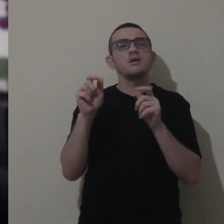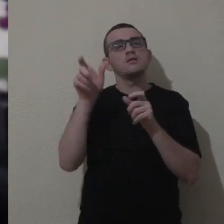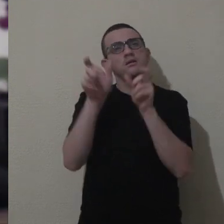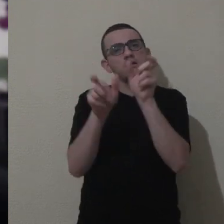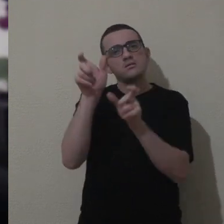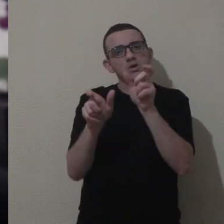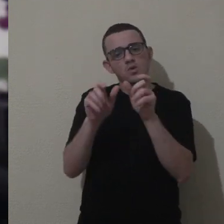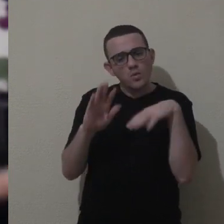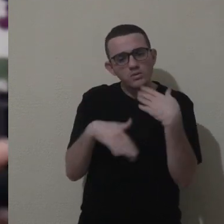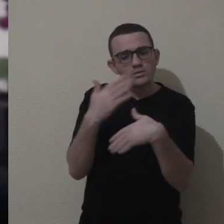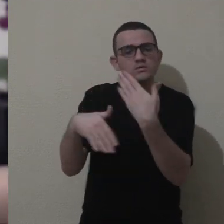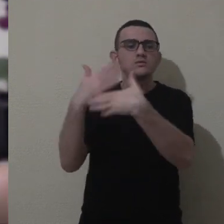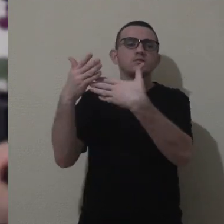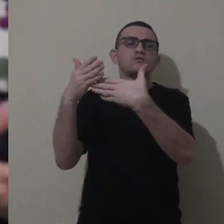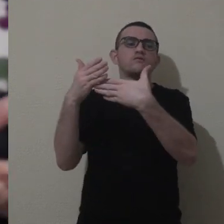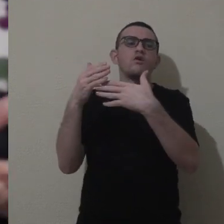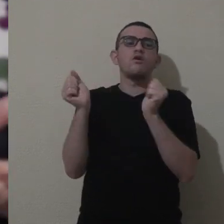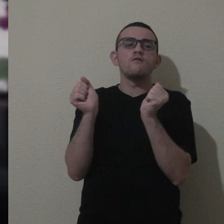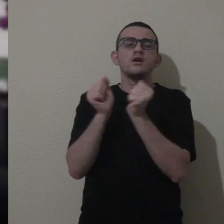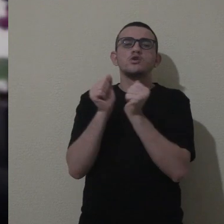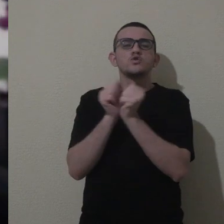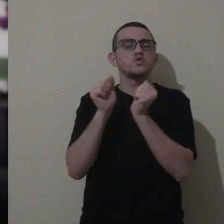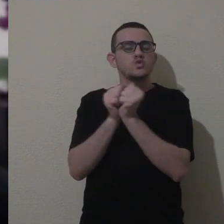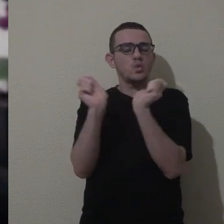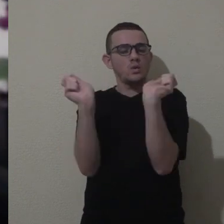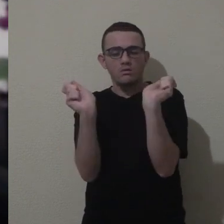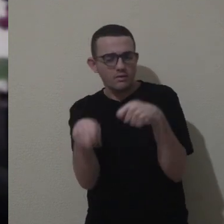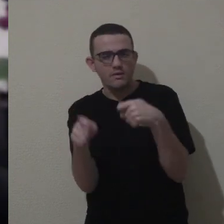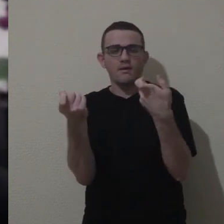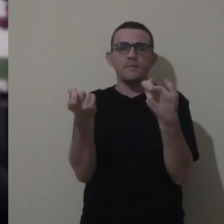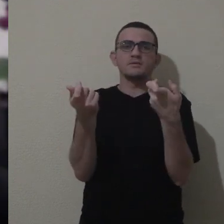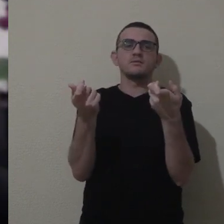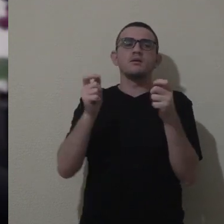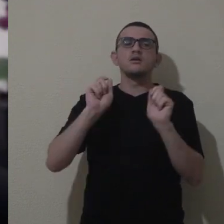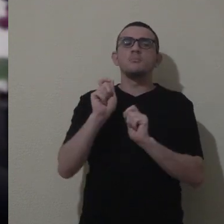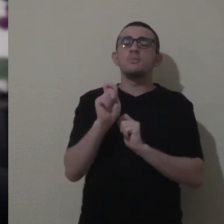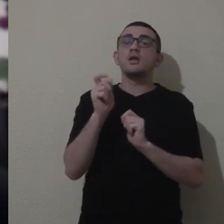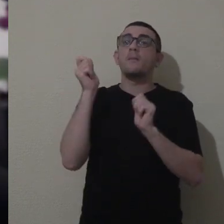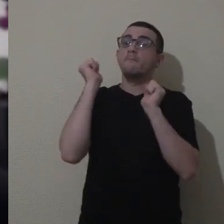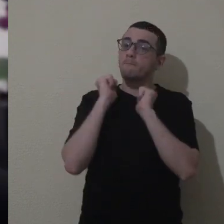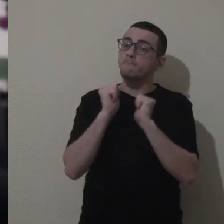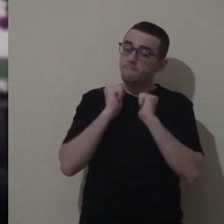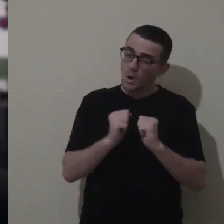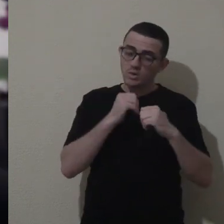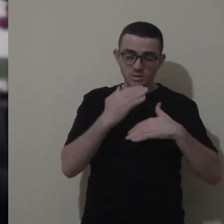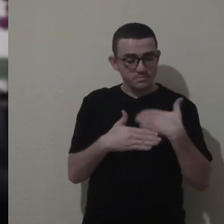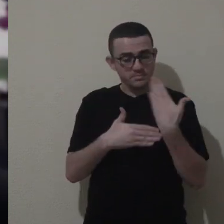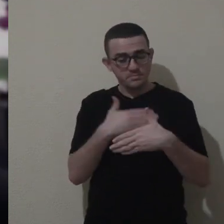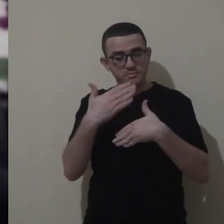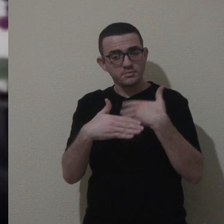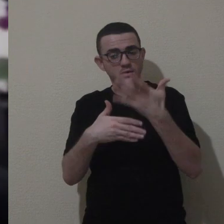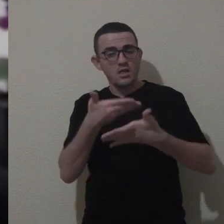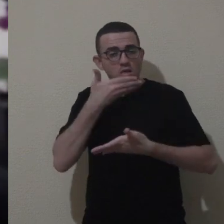que as pessoas funcionem, né, dentro da sua máxima capacidade possível para que possa